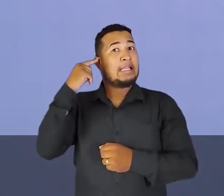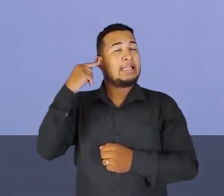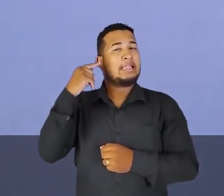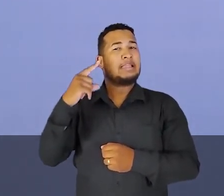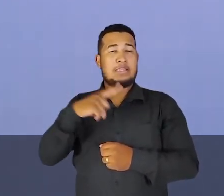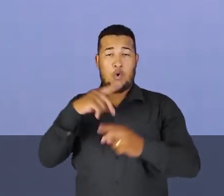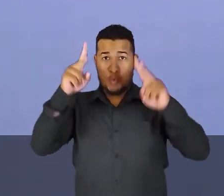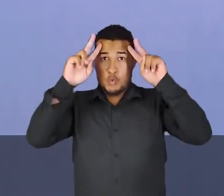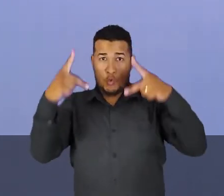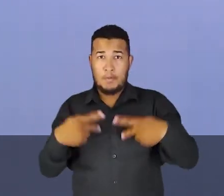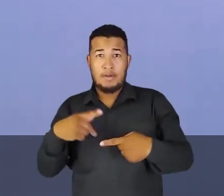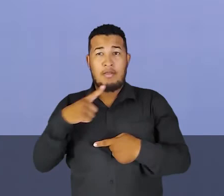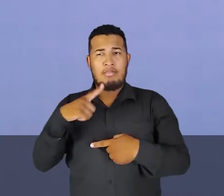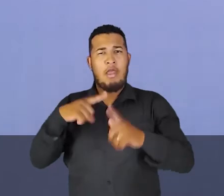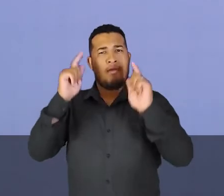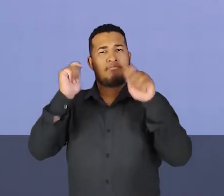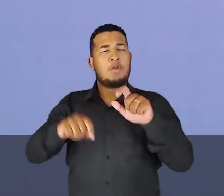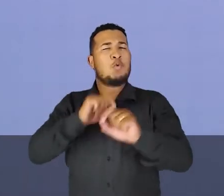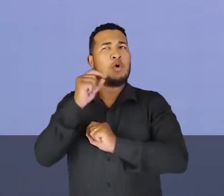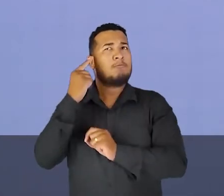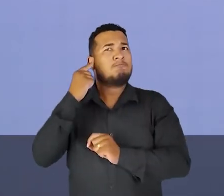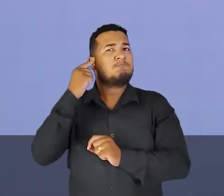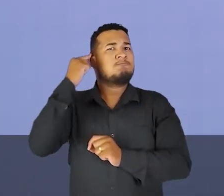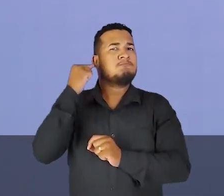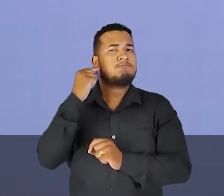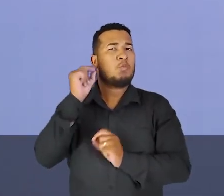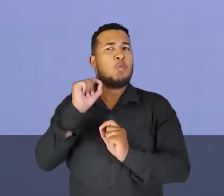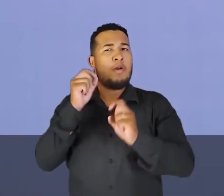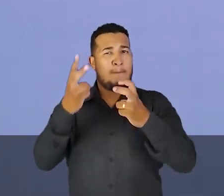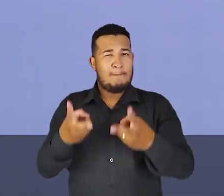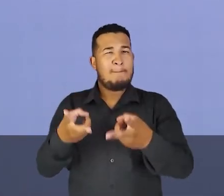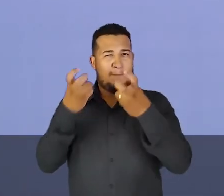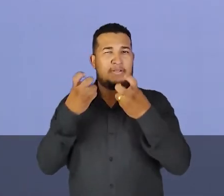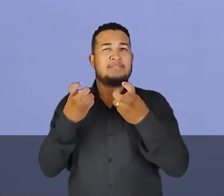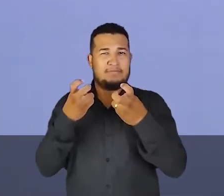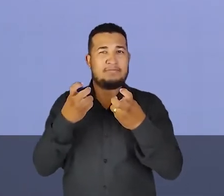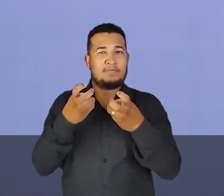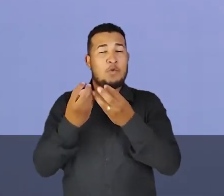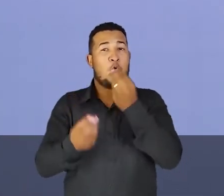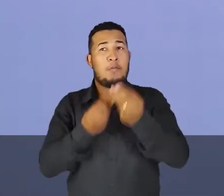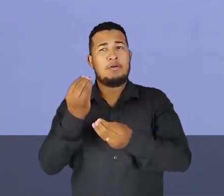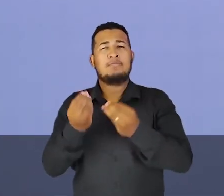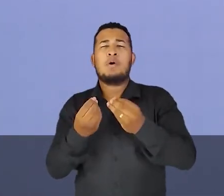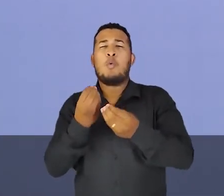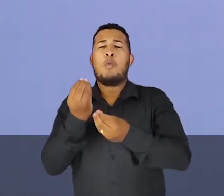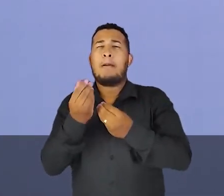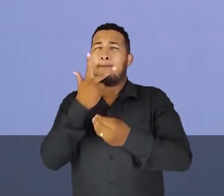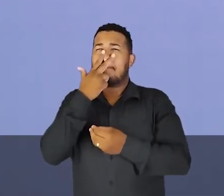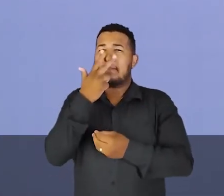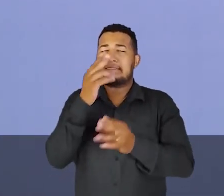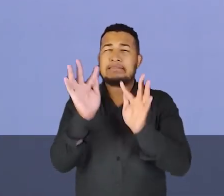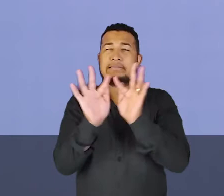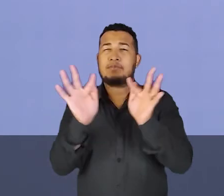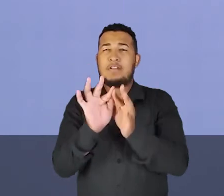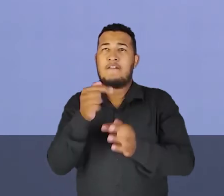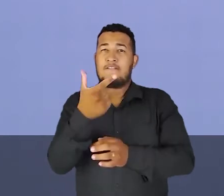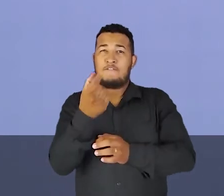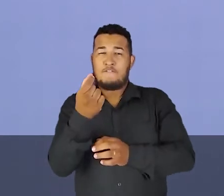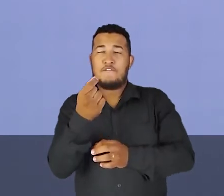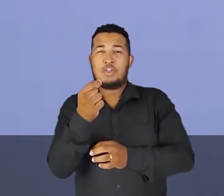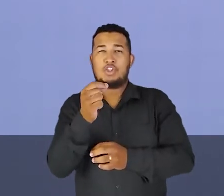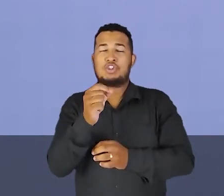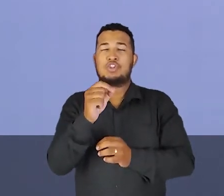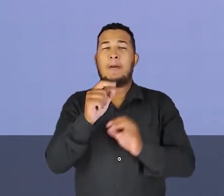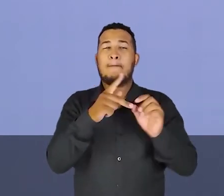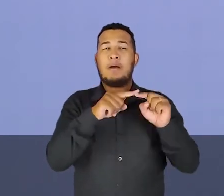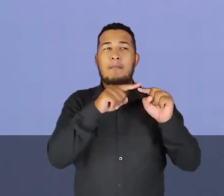ouvido humano, ele tem a capacidade de perceber desde 20 Hz, que são 20 ondas por segundo, que é